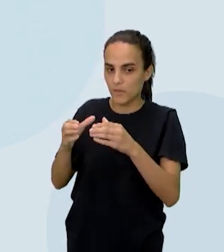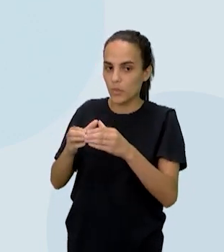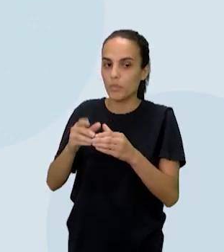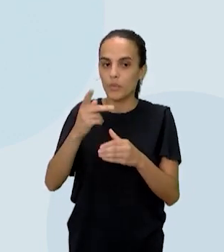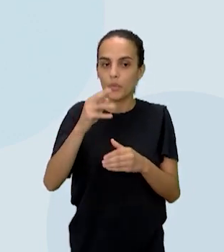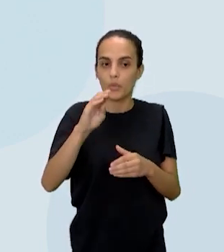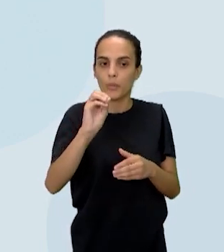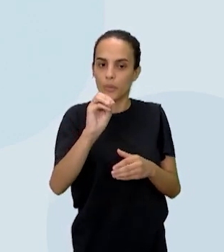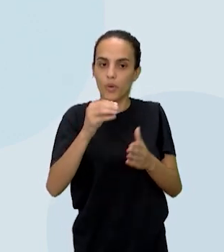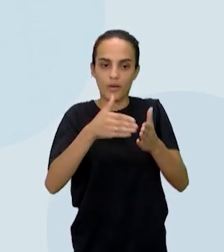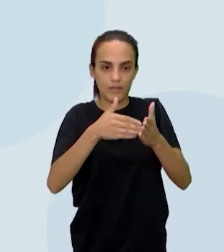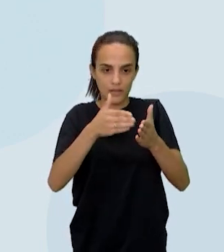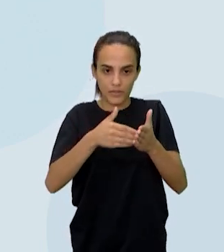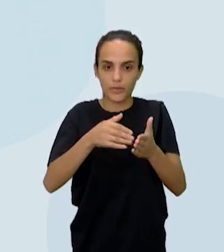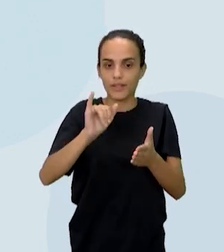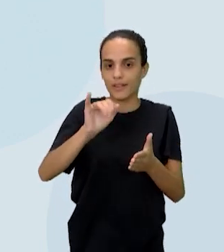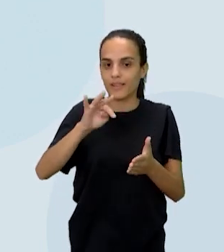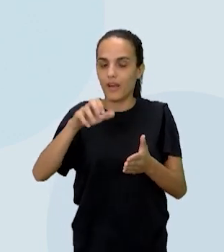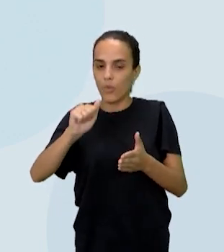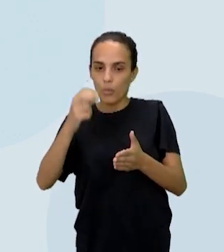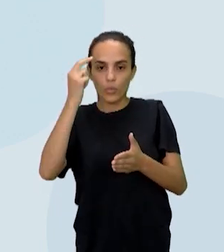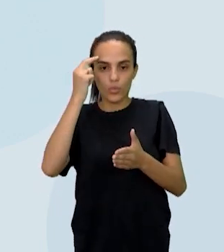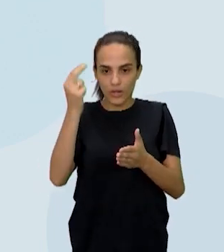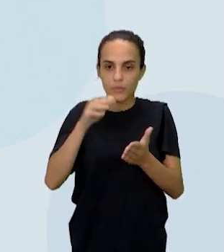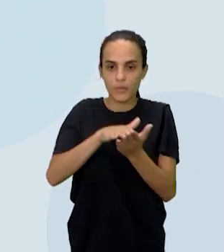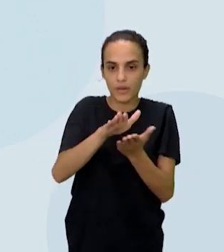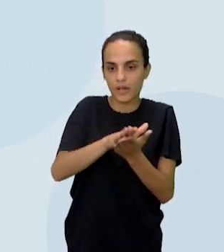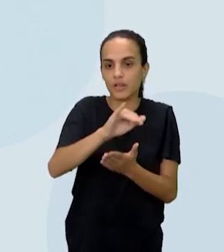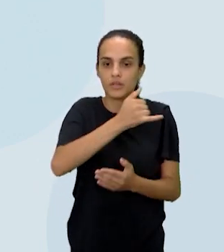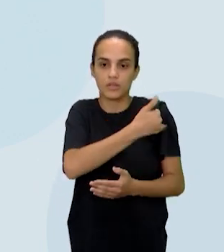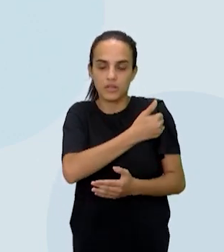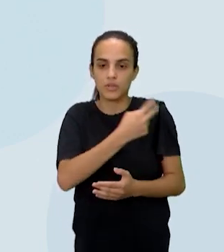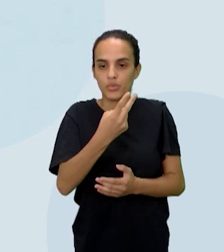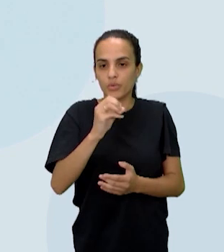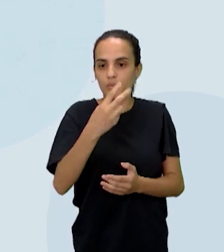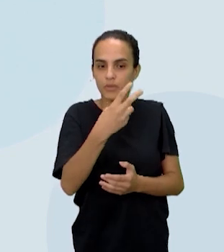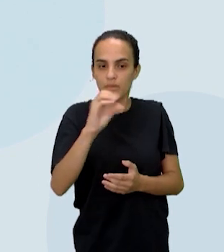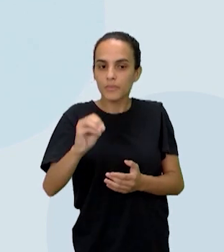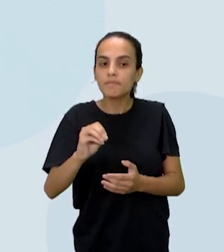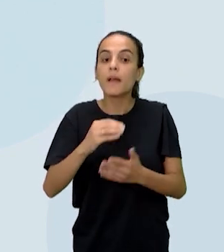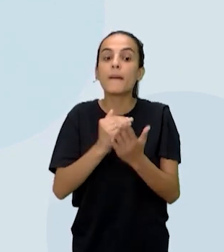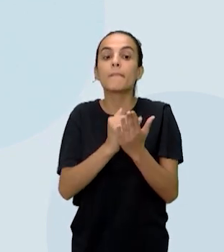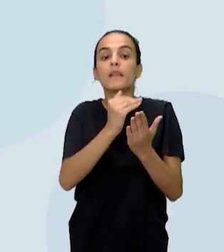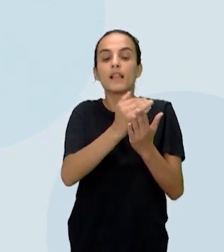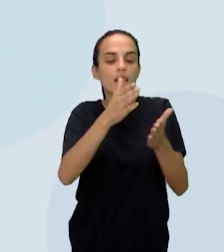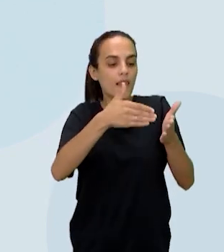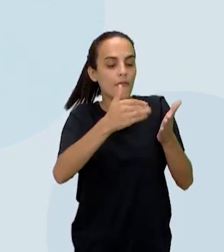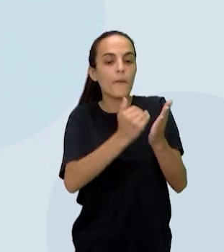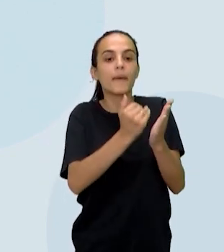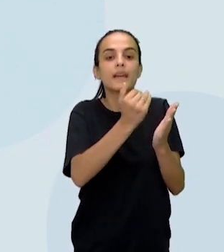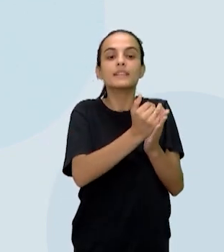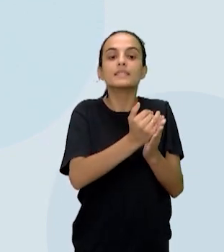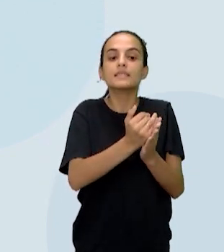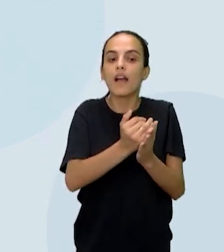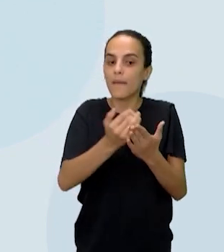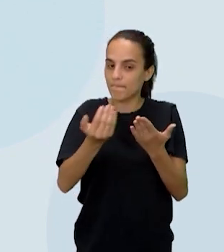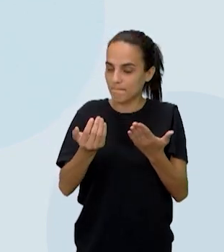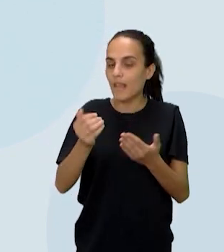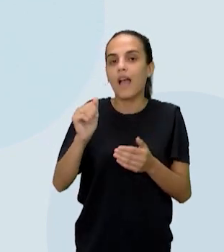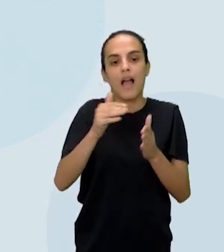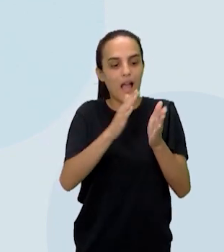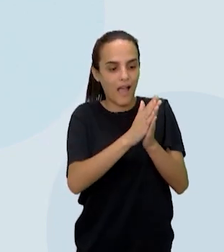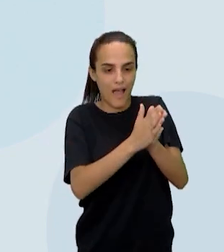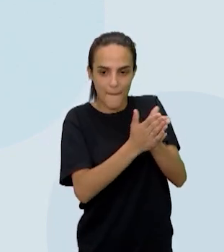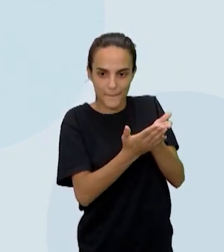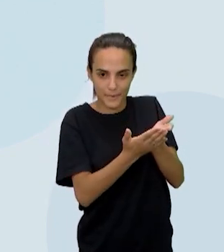ProLivre e pelo Itaú Cultural e publicada em janeiro de 2020, quanto ao livro mais lido, a Bíblia é